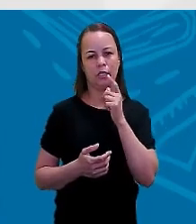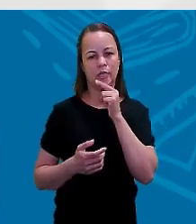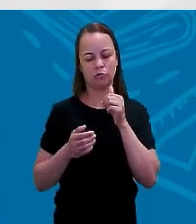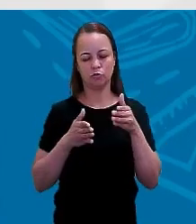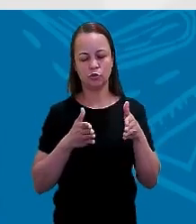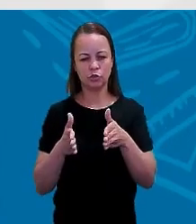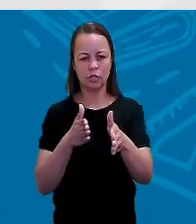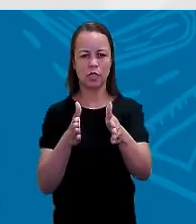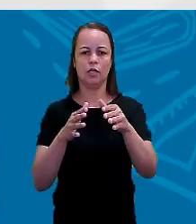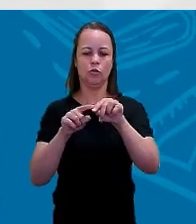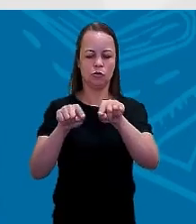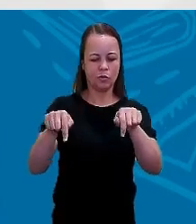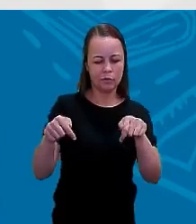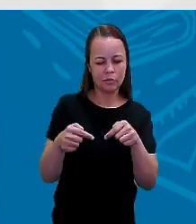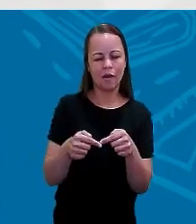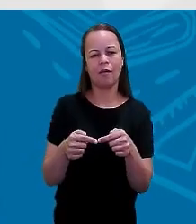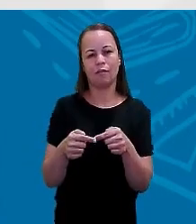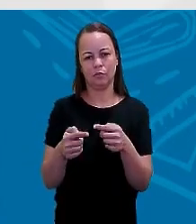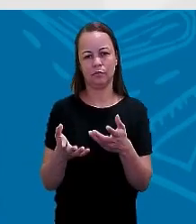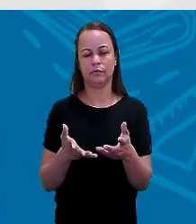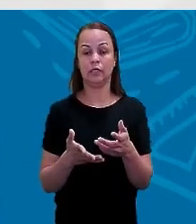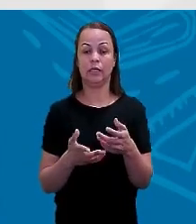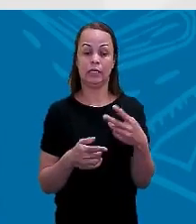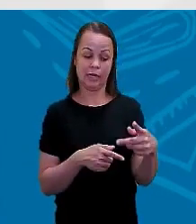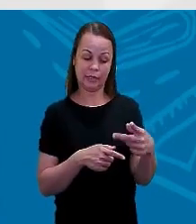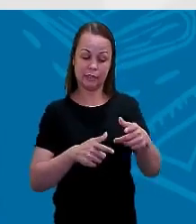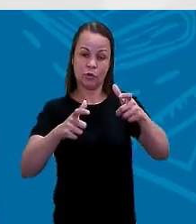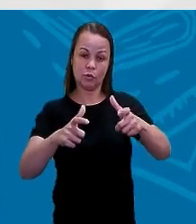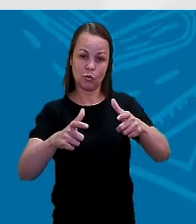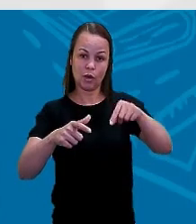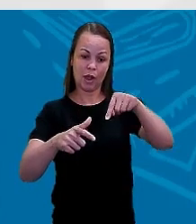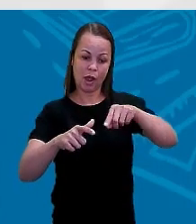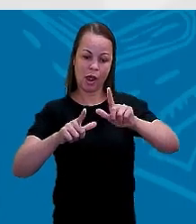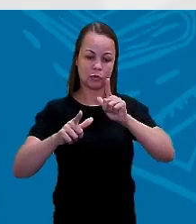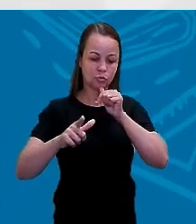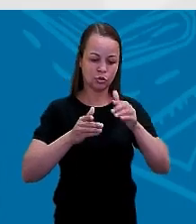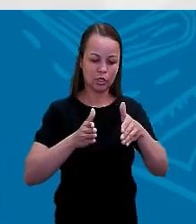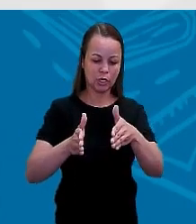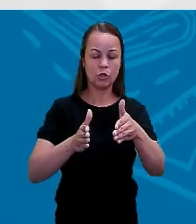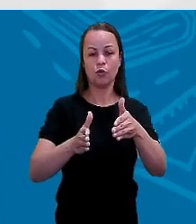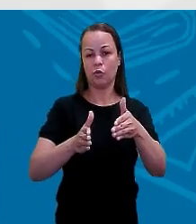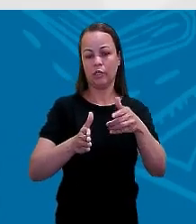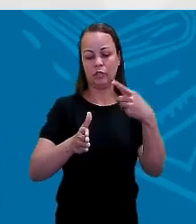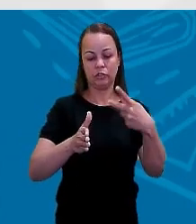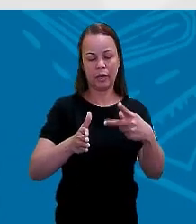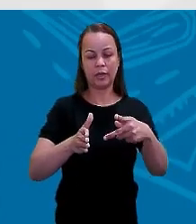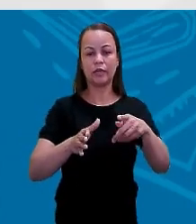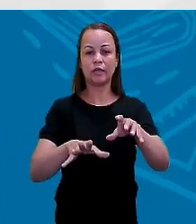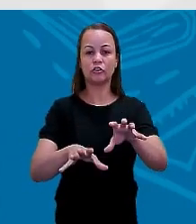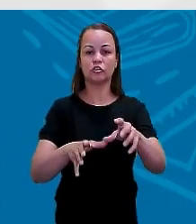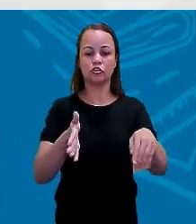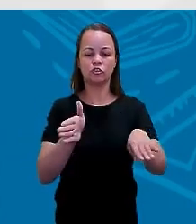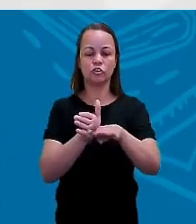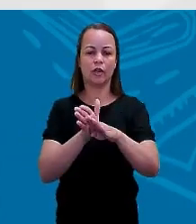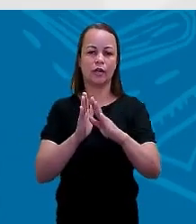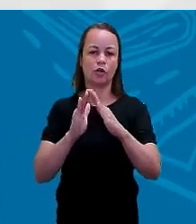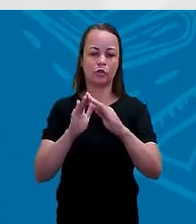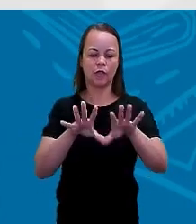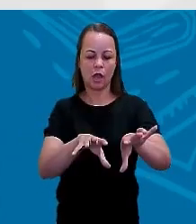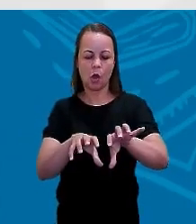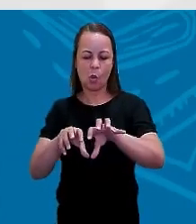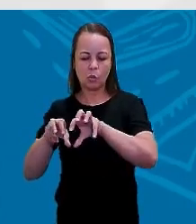aí que vão nos fornecer, né, aquela água que chega lá na torneira, né, da nossa casa, tá certo? Ou até mesmo, né,